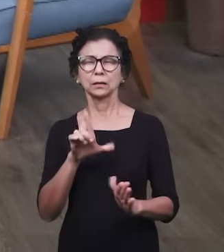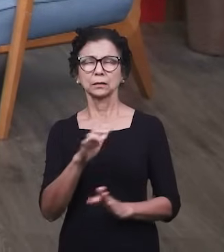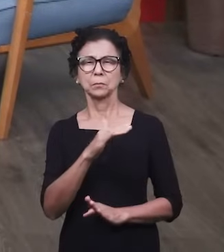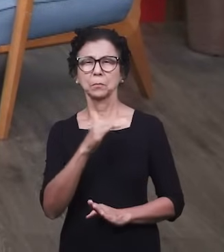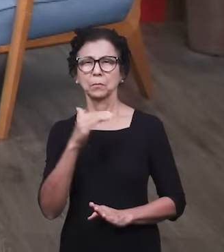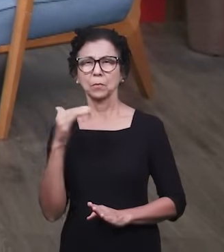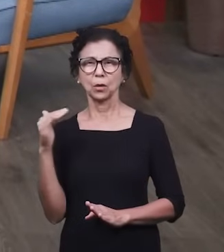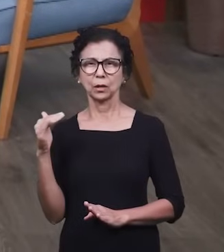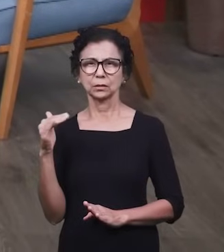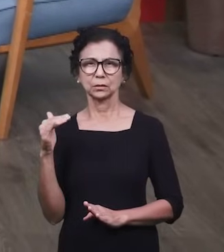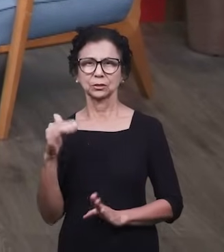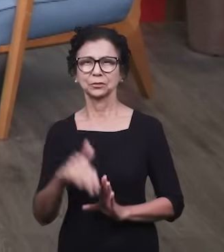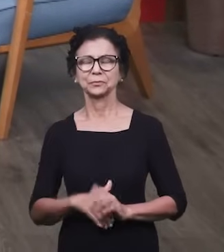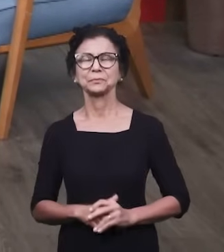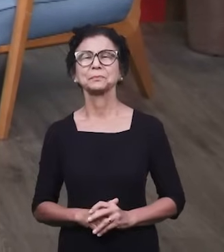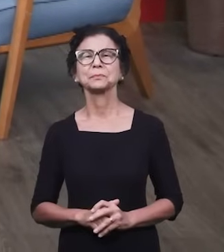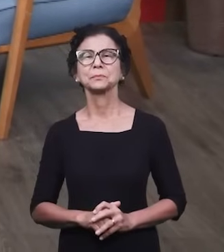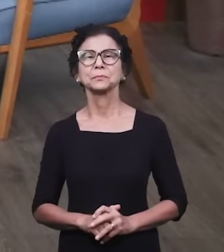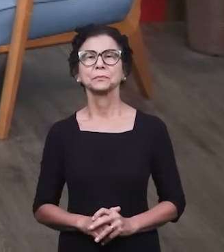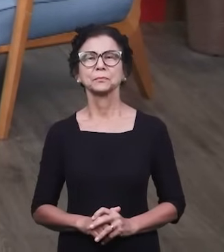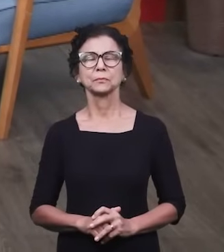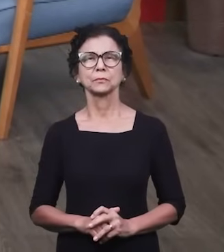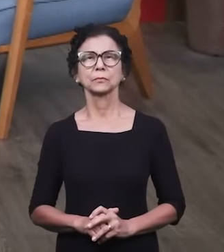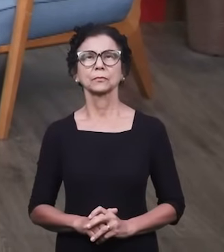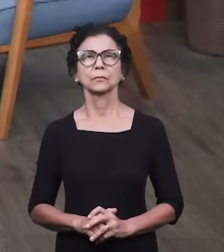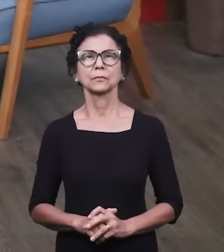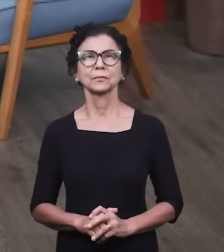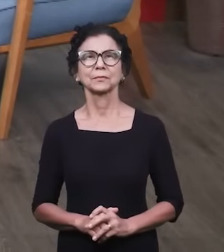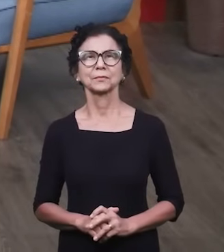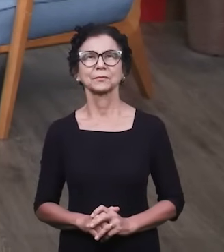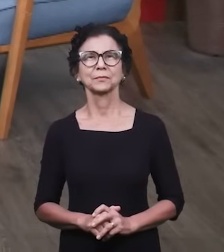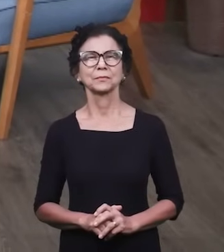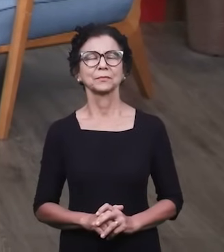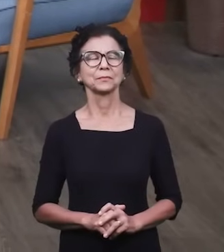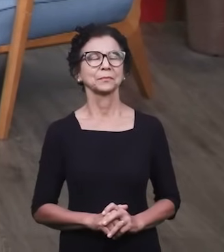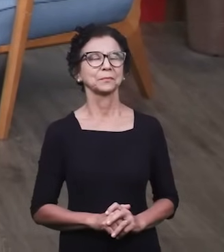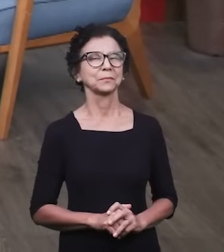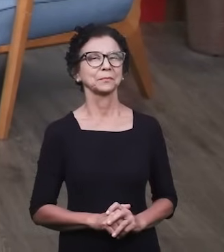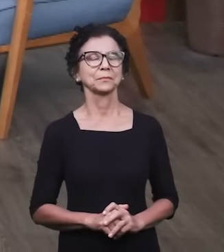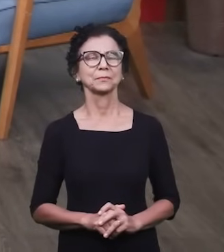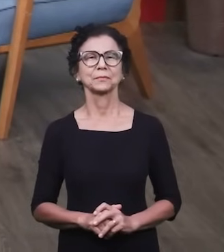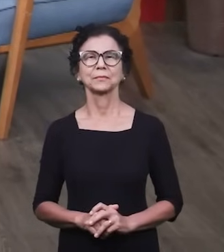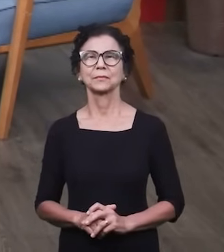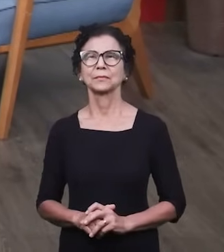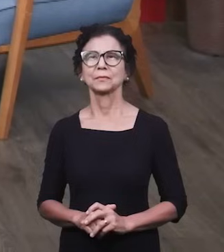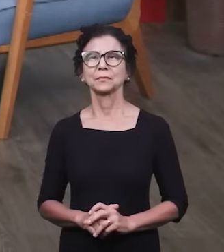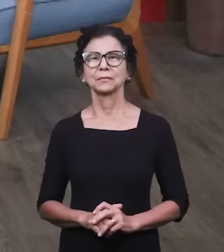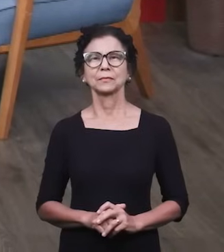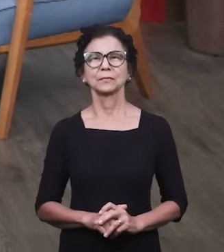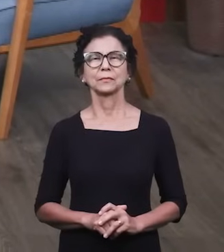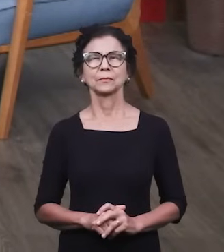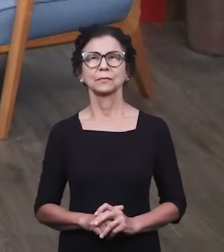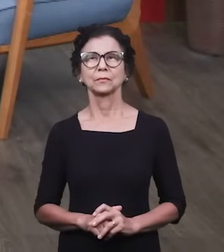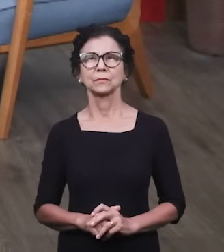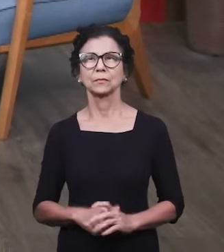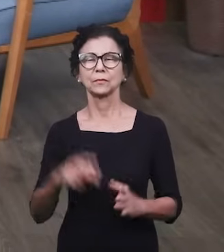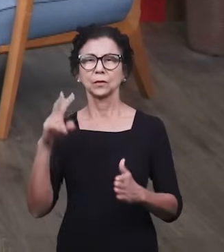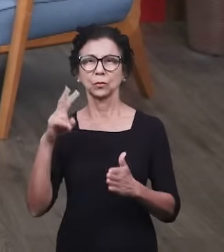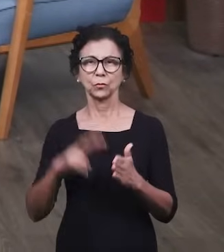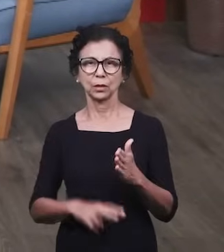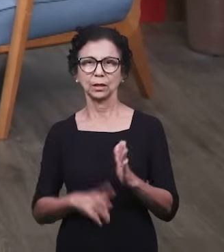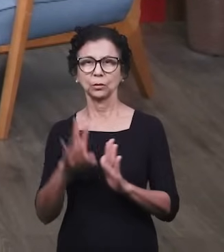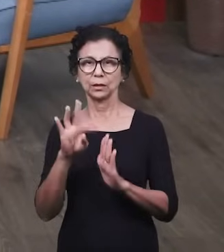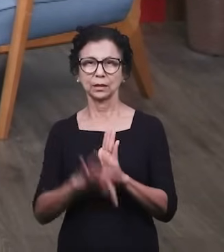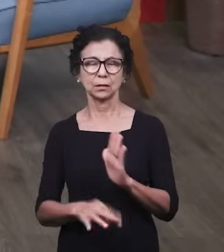experiência prática? Você Vamos. falou, Daniel? É. Né? A palavra traz. Vamos ler, eu vou ler o texto e vocês dão o